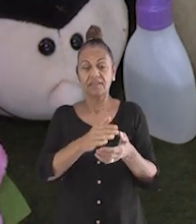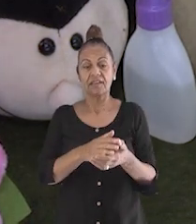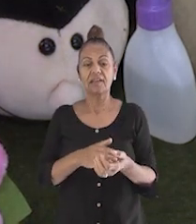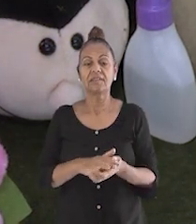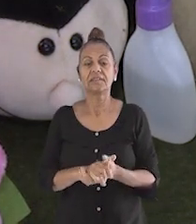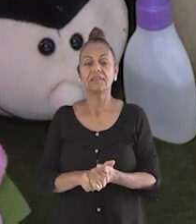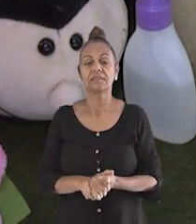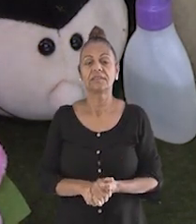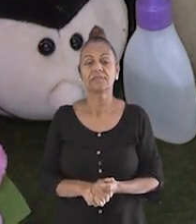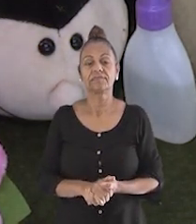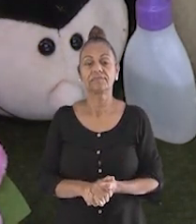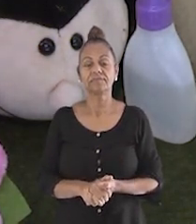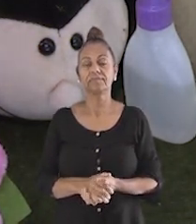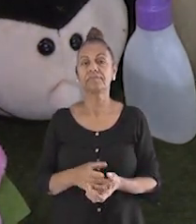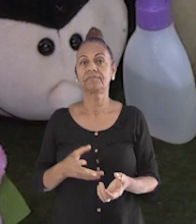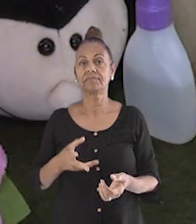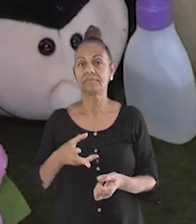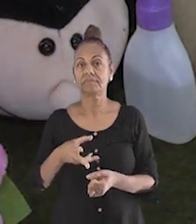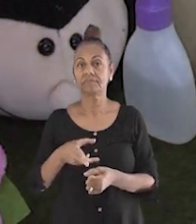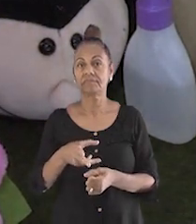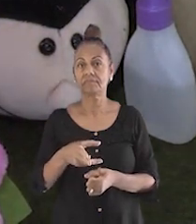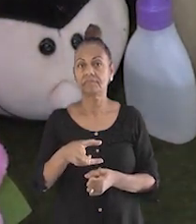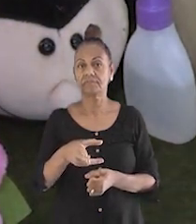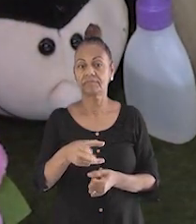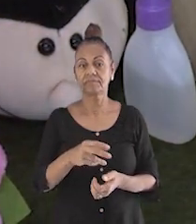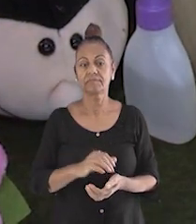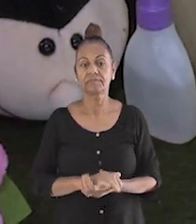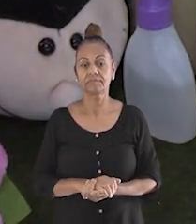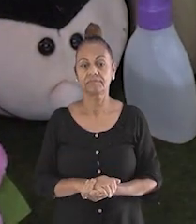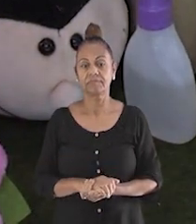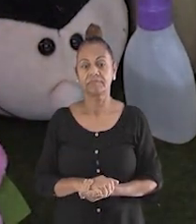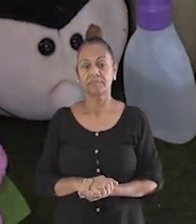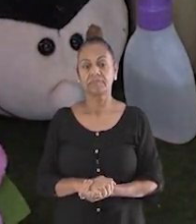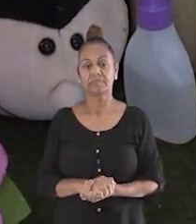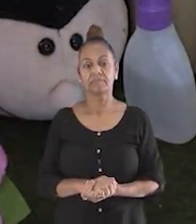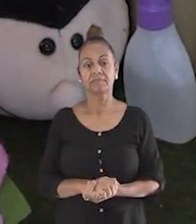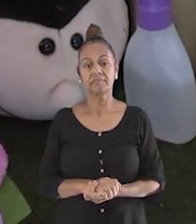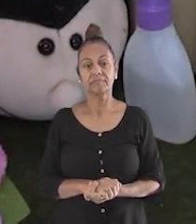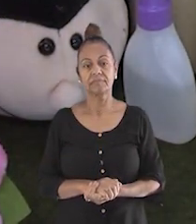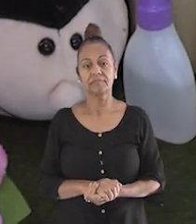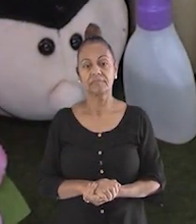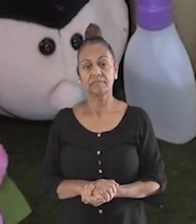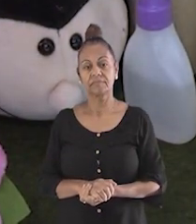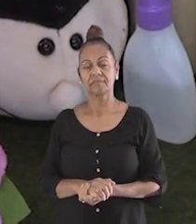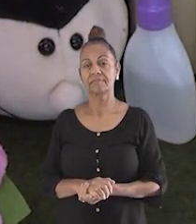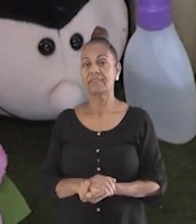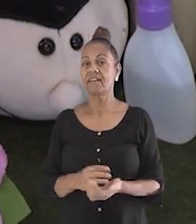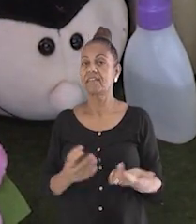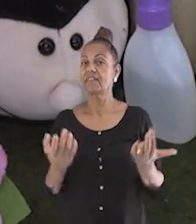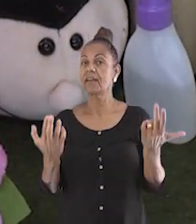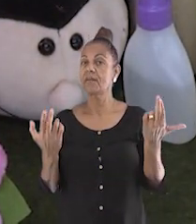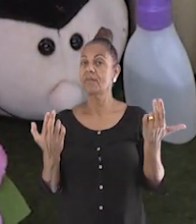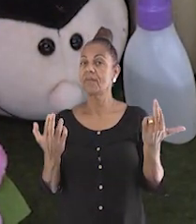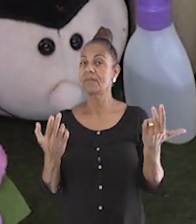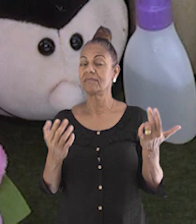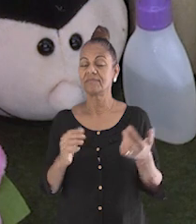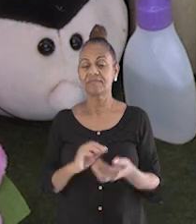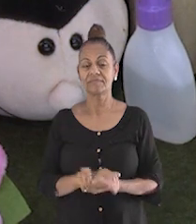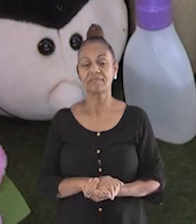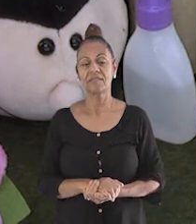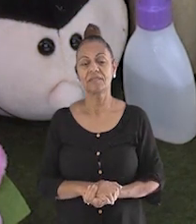dobra aqui e recorta os dois lados, que aí vão ficar as duas asas da